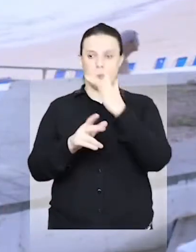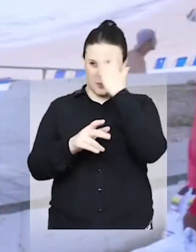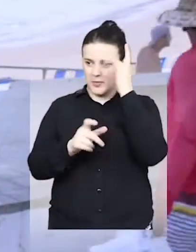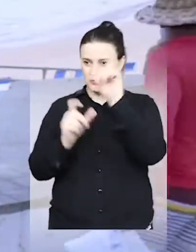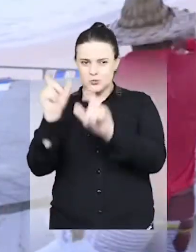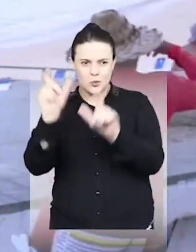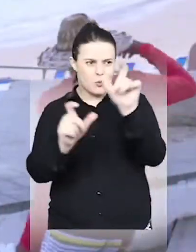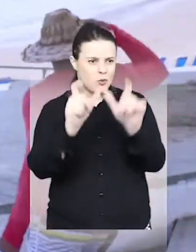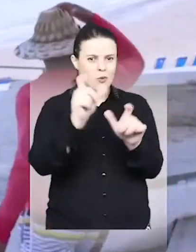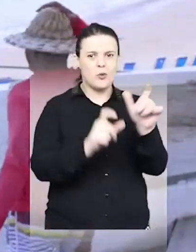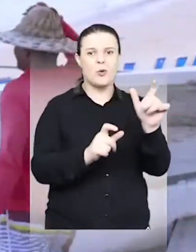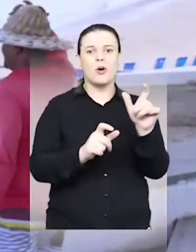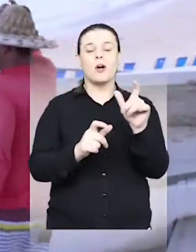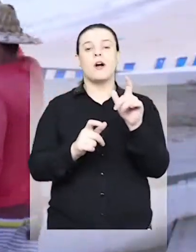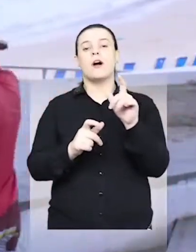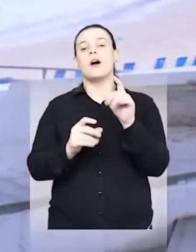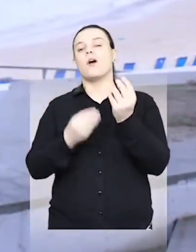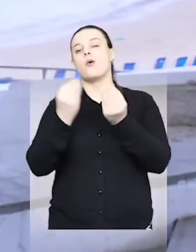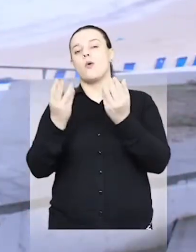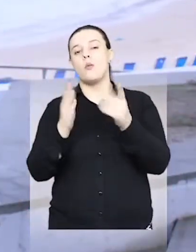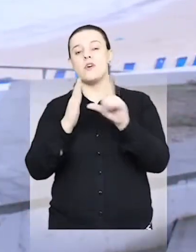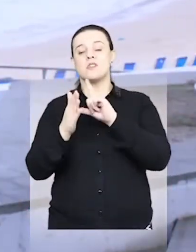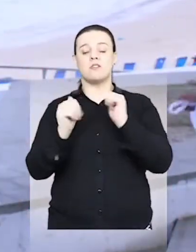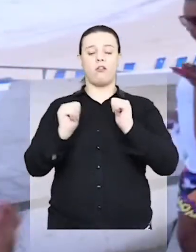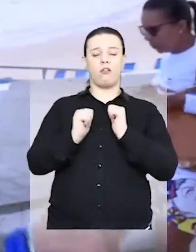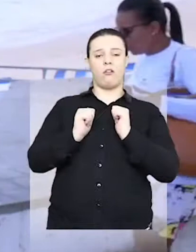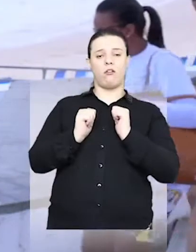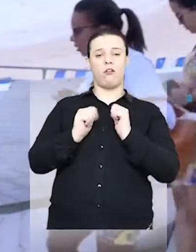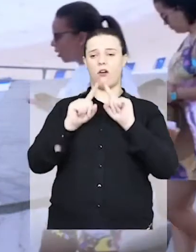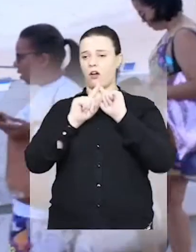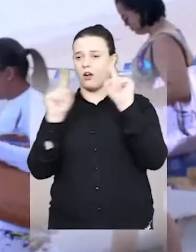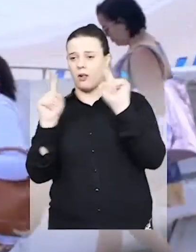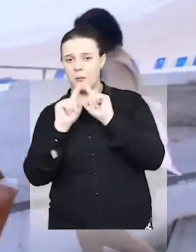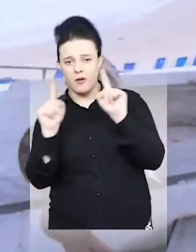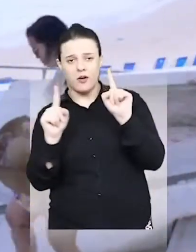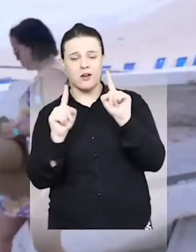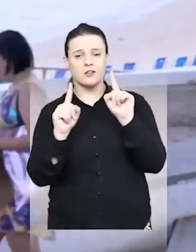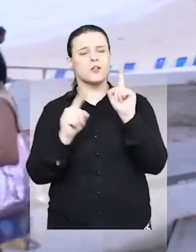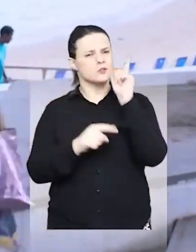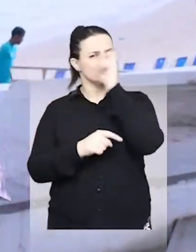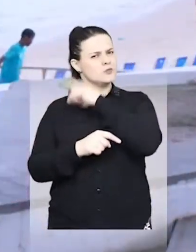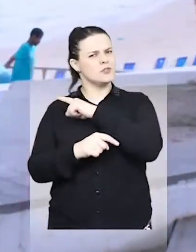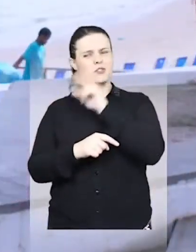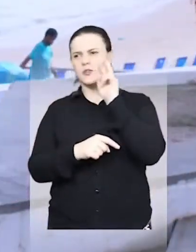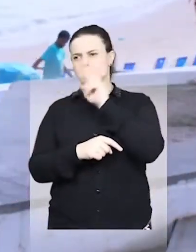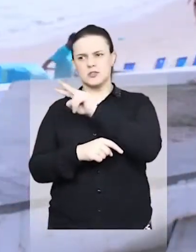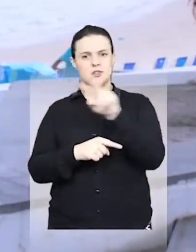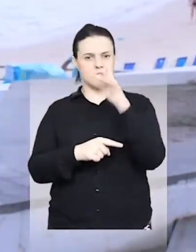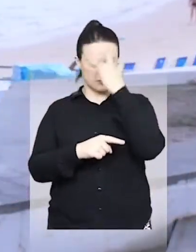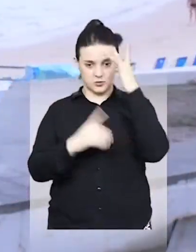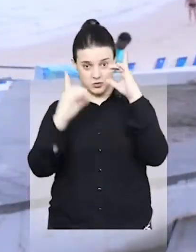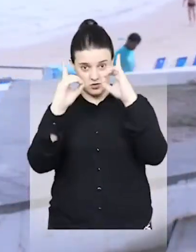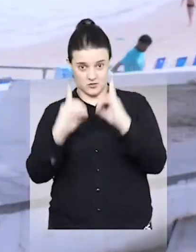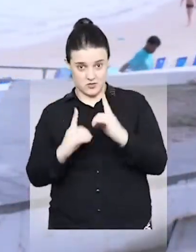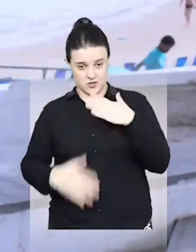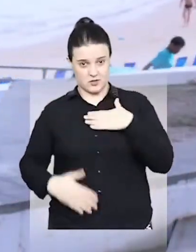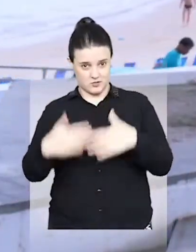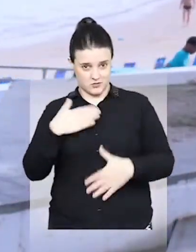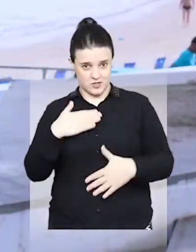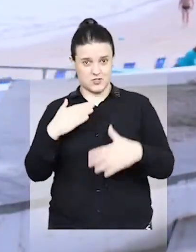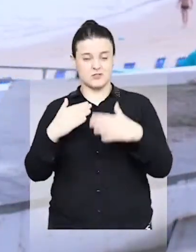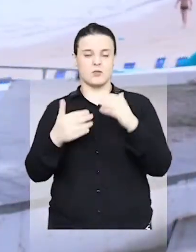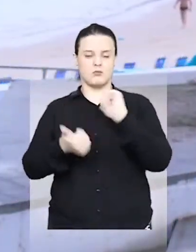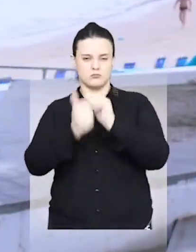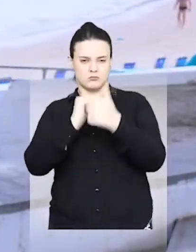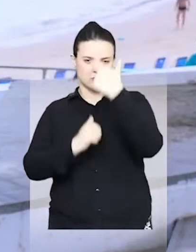São pessoas que de certa forma era para estar acomodada, era para estar reclamando. É difícil você ver um deficiente físico,